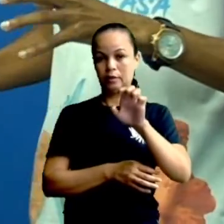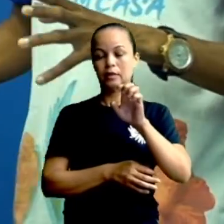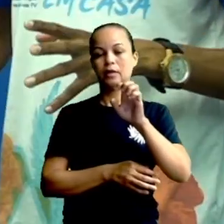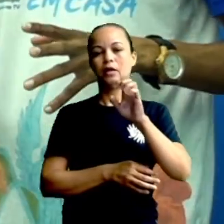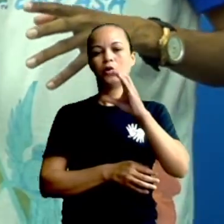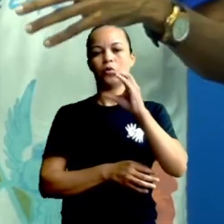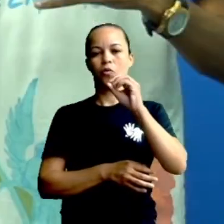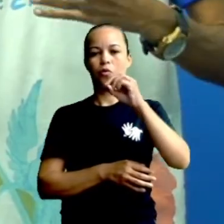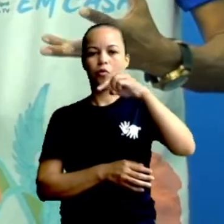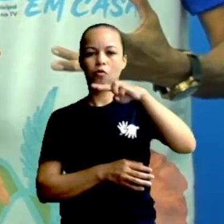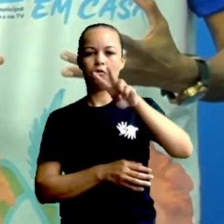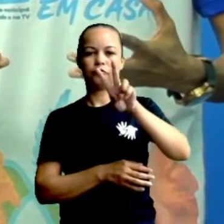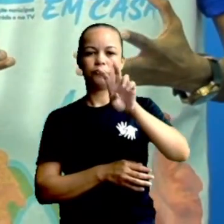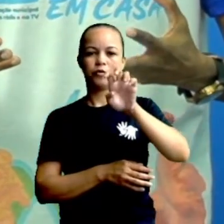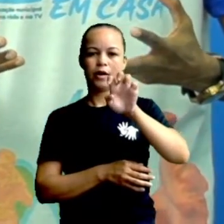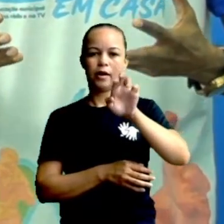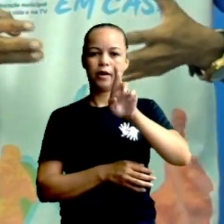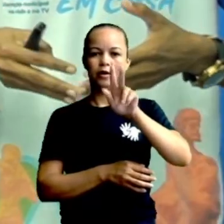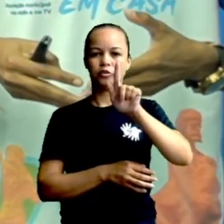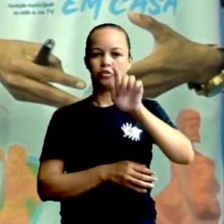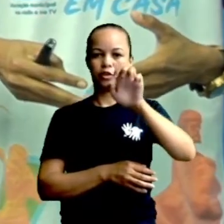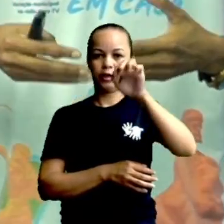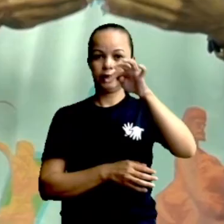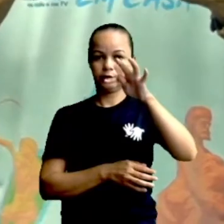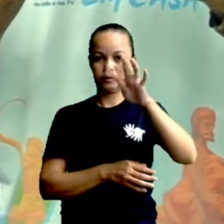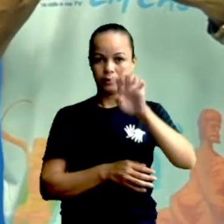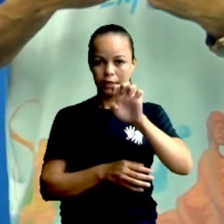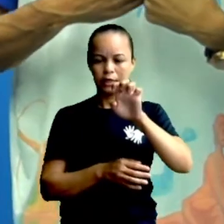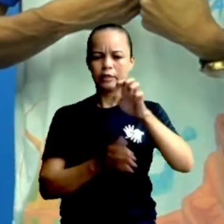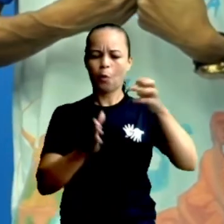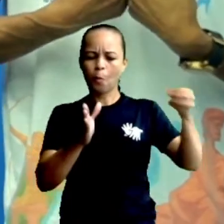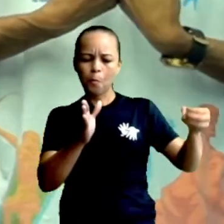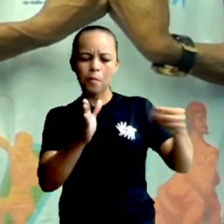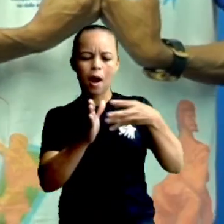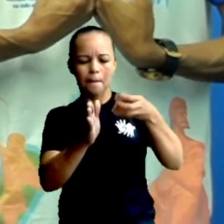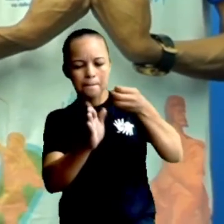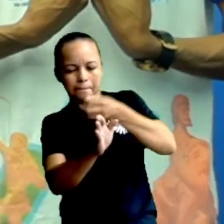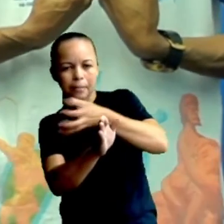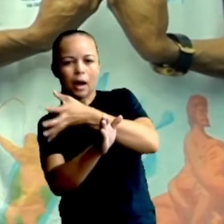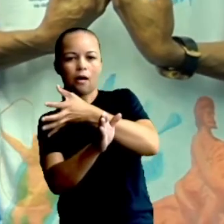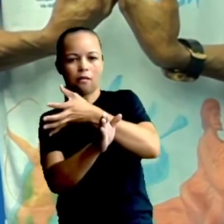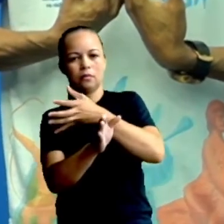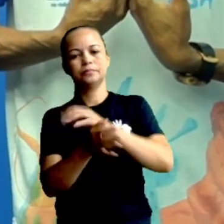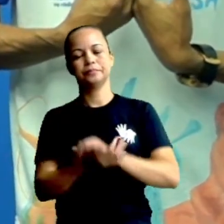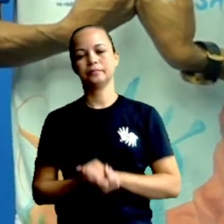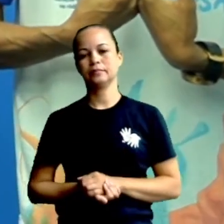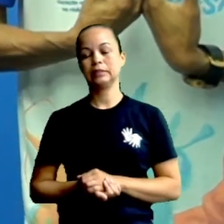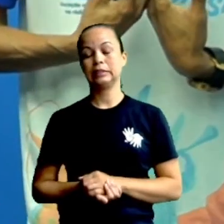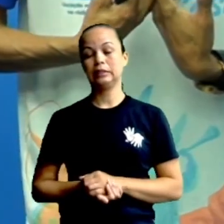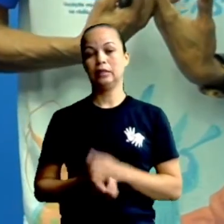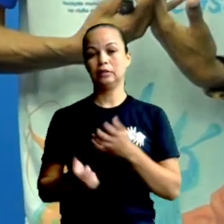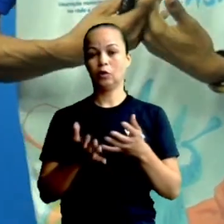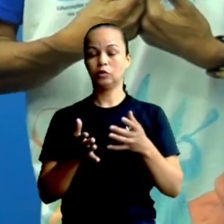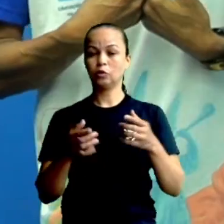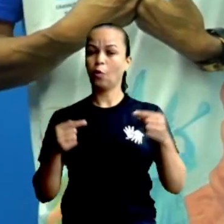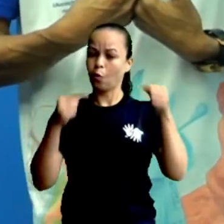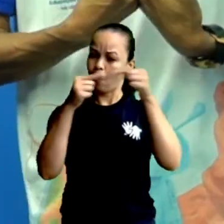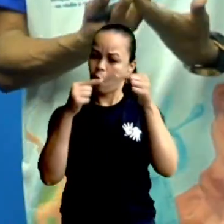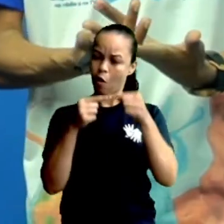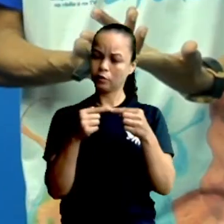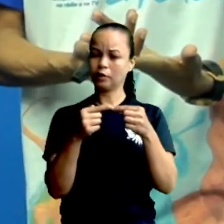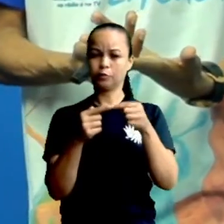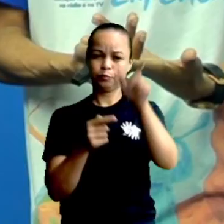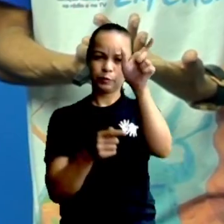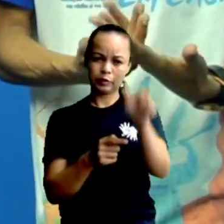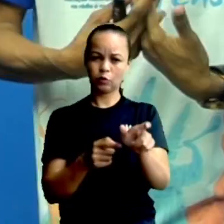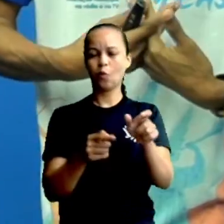convergente. O nome já diz, converge para um ponto. Quer dizer o seguinte, se eu estou convergindo, se eu estou concordando com alguém, estou convergindo,